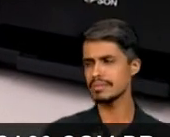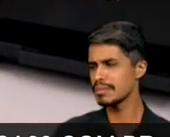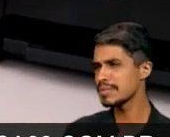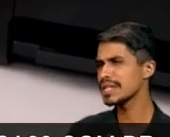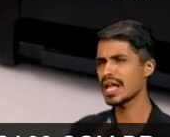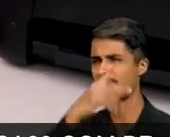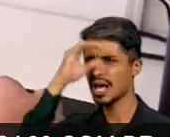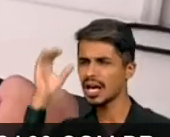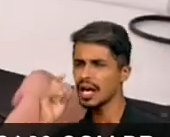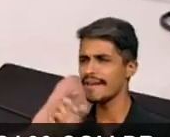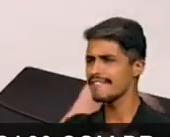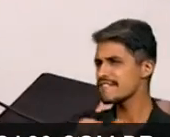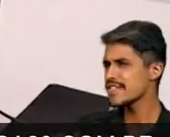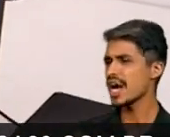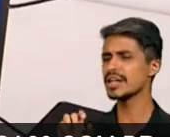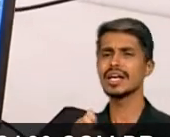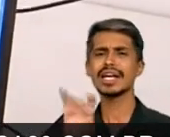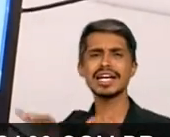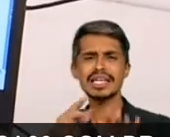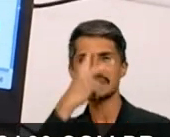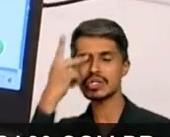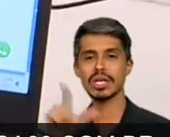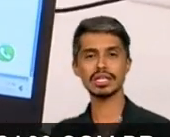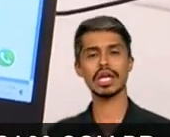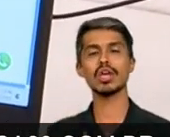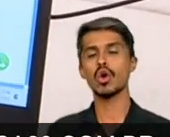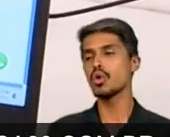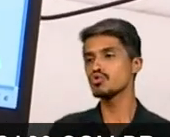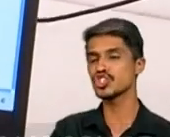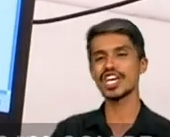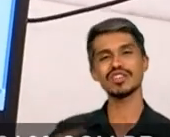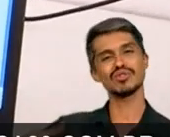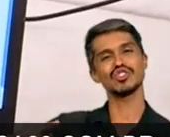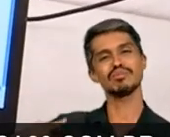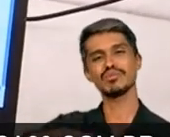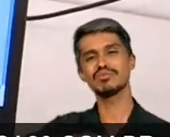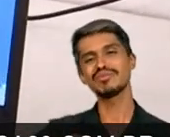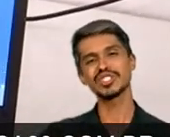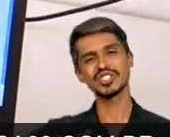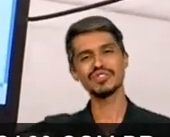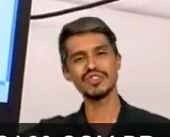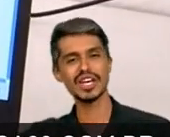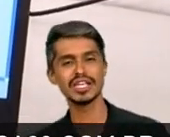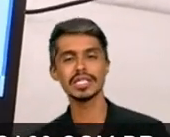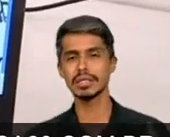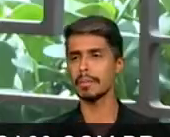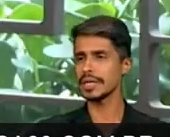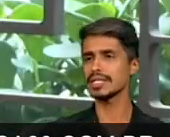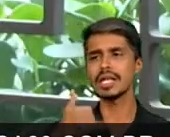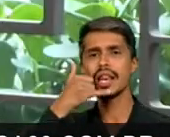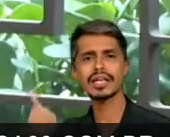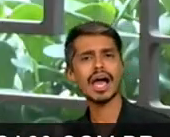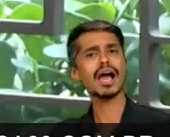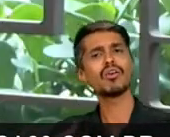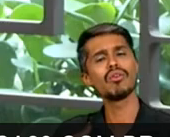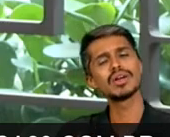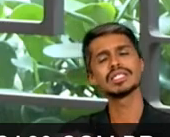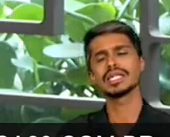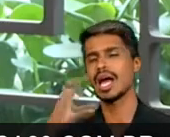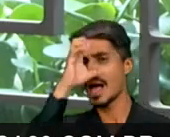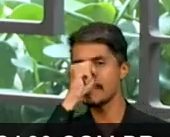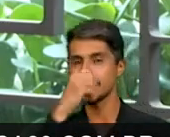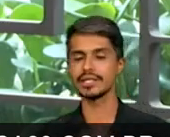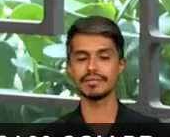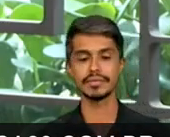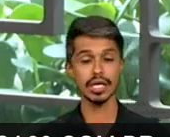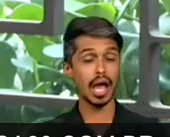trazendo a novidade. Cada um tem um tipo de gosto, então você sempre ir buscando e conversando com esses clientes, né? Pequeno, ele tem que se planejar para